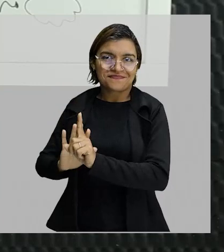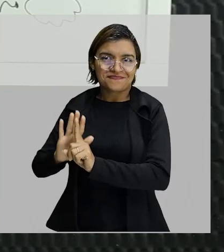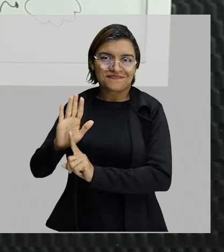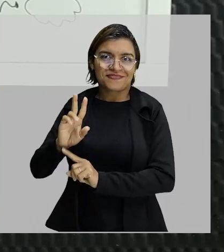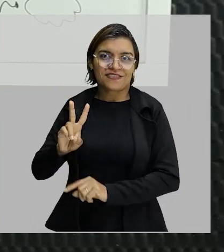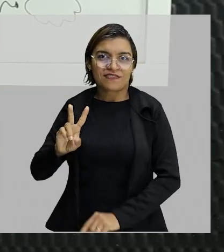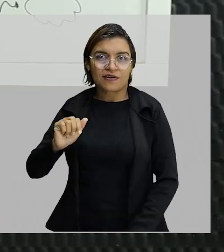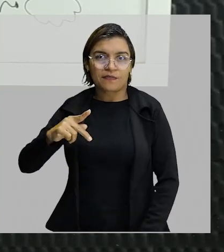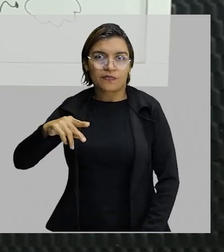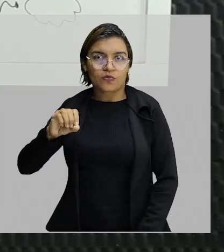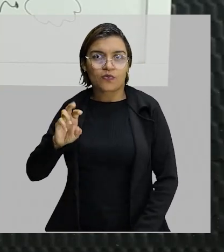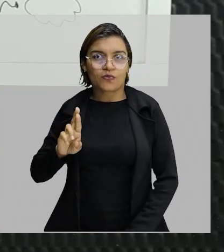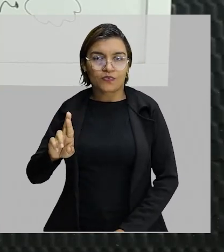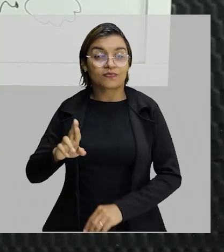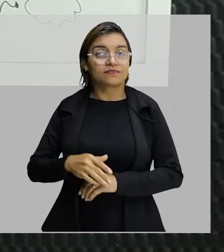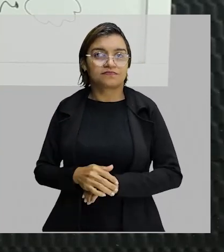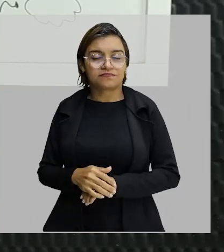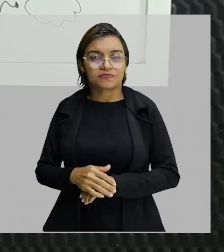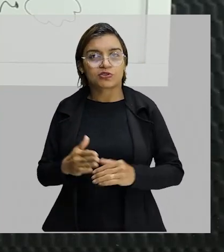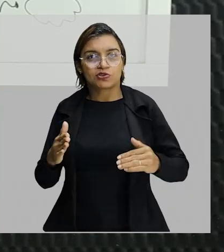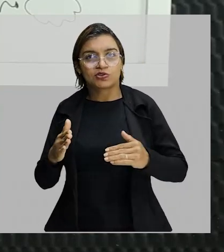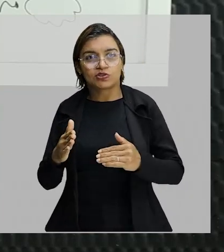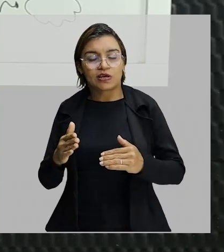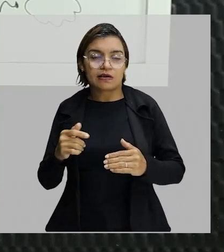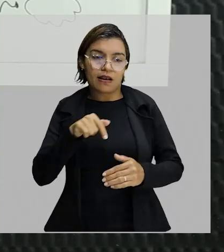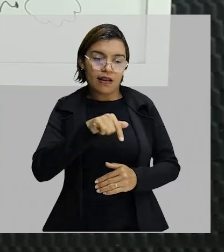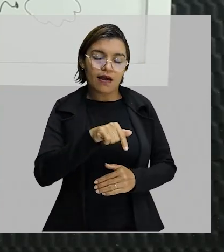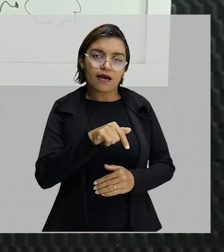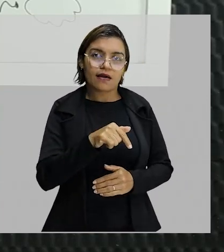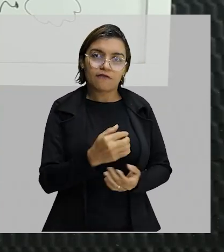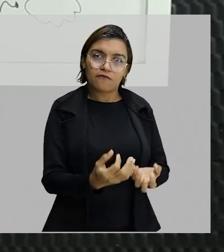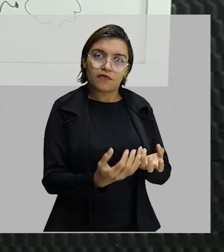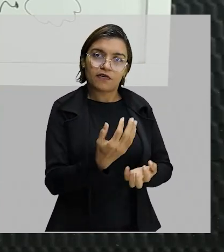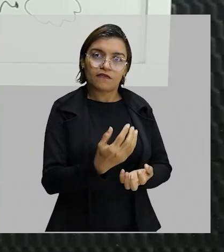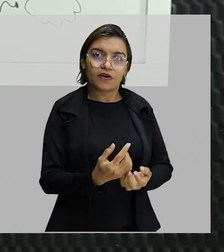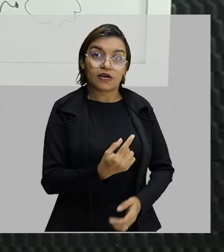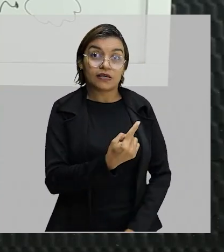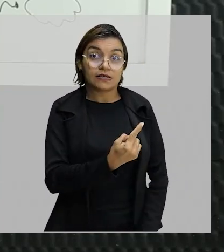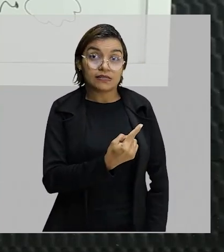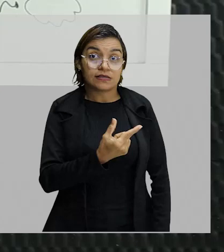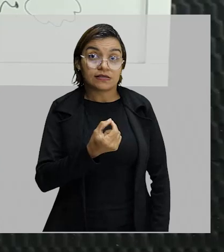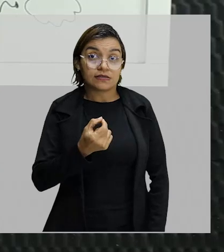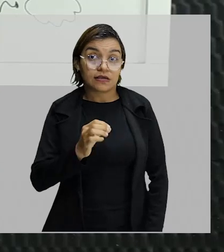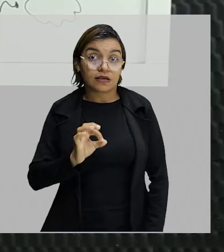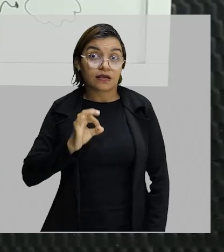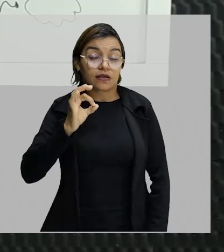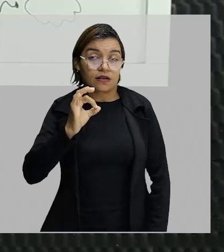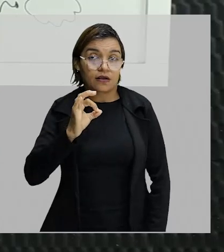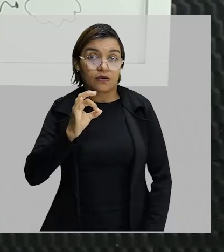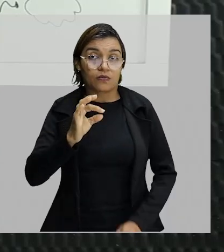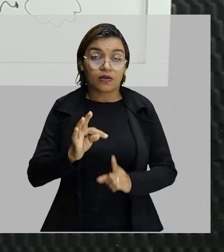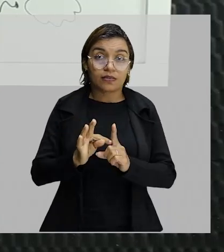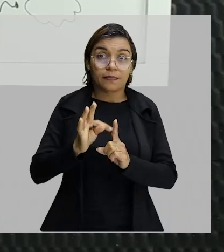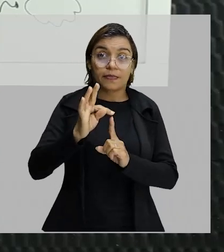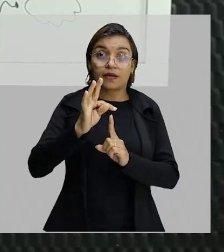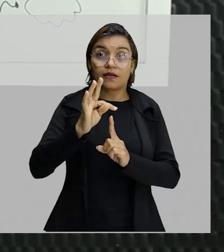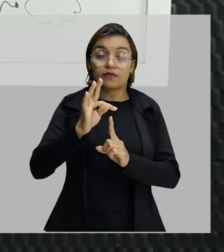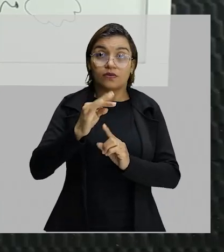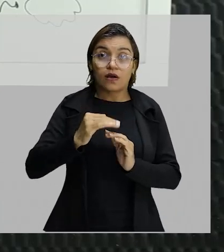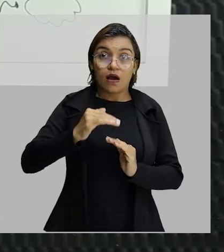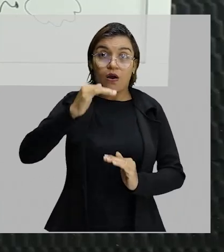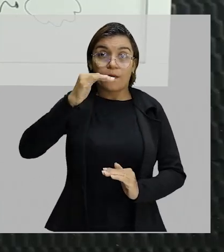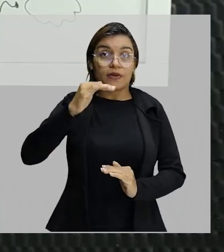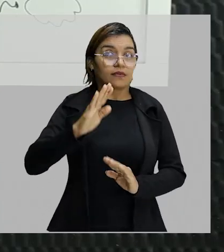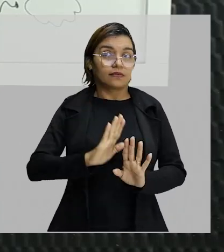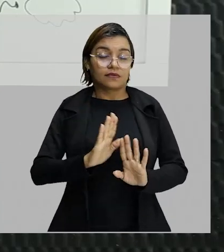certo? Então chegou ali no processo de fervura a 100 graus, certo? Ele não vai mais aumentar a sua temperatura. Isso aí é até uma dica que você